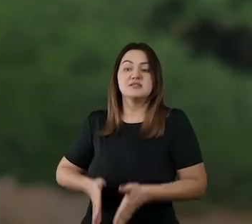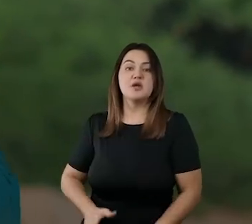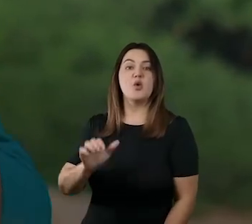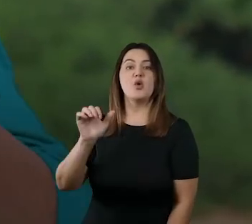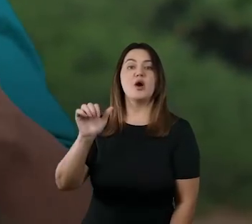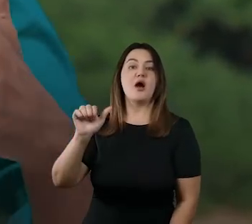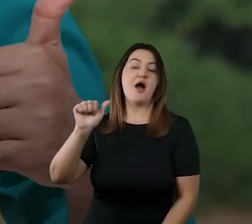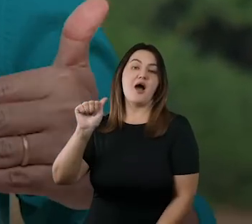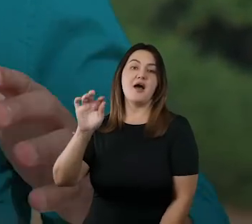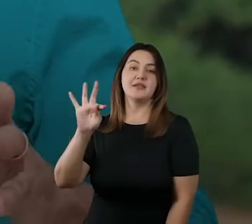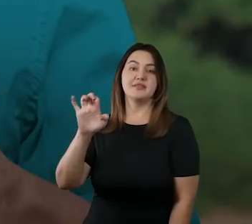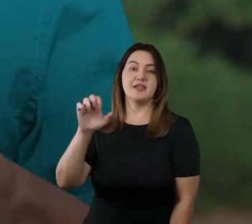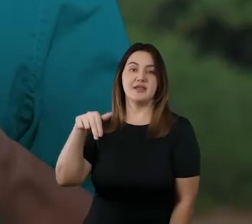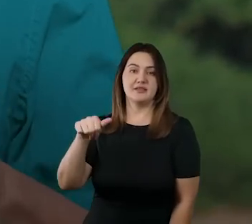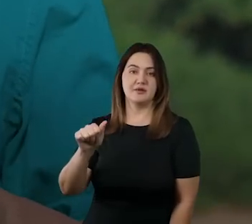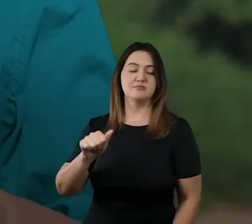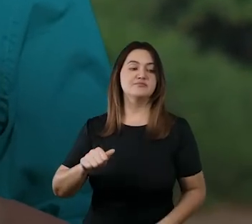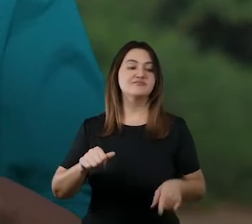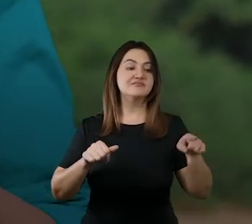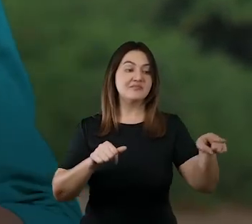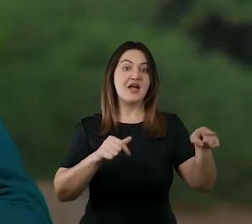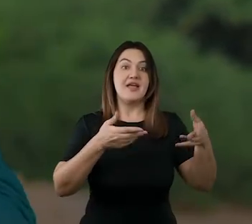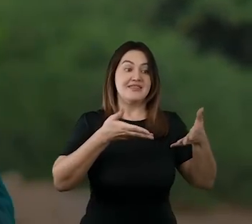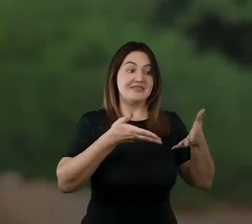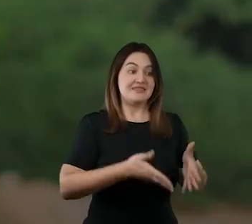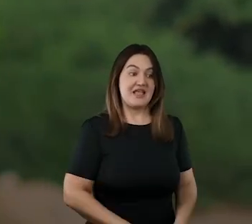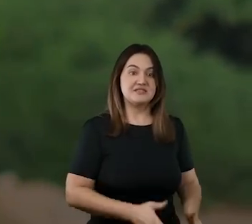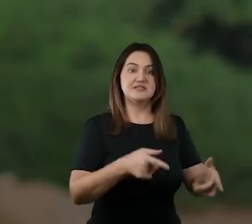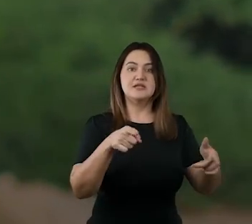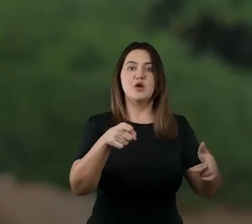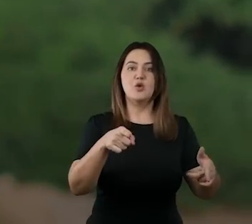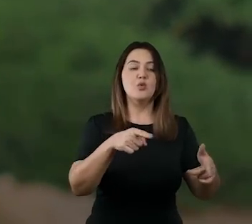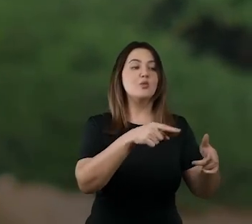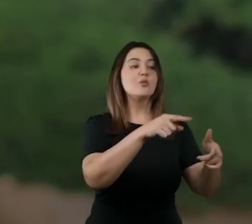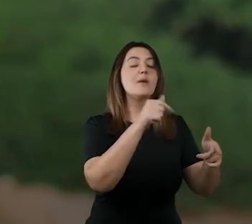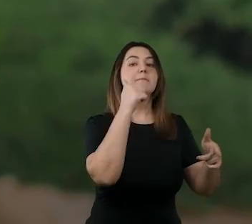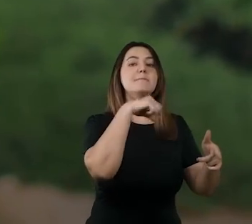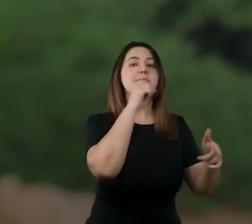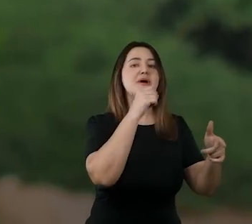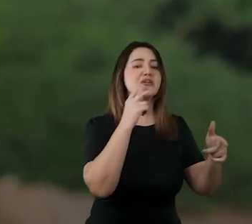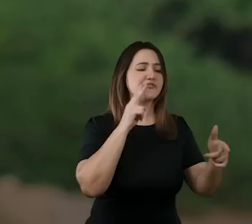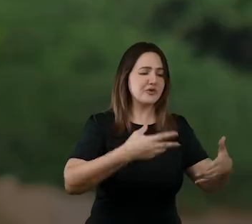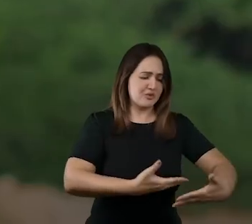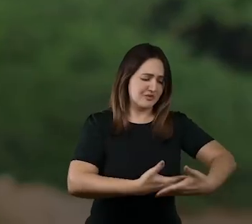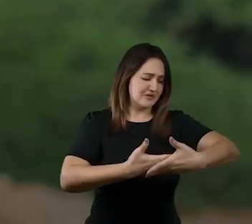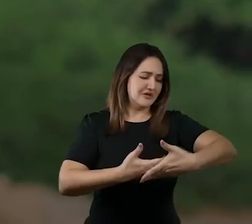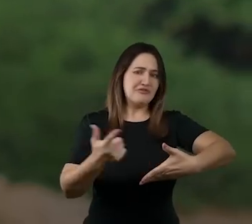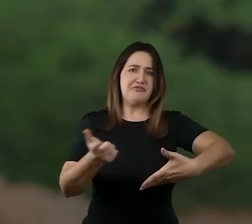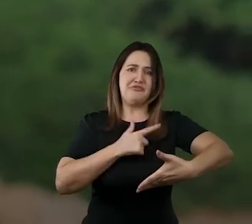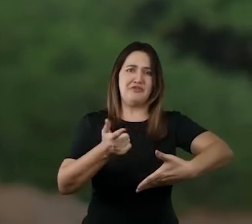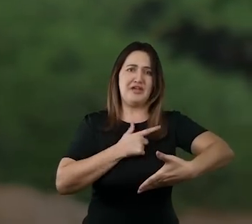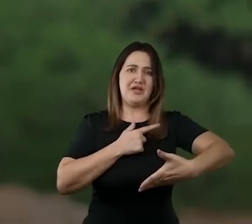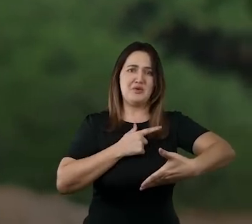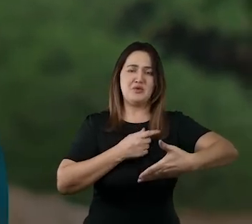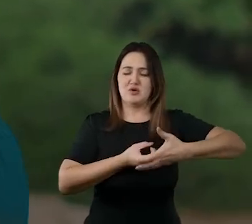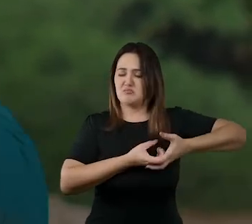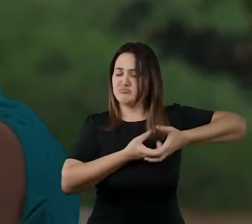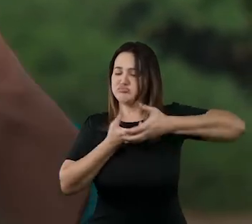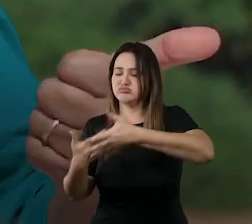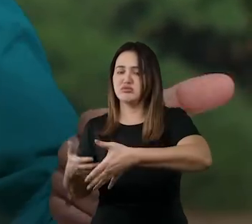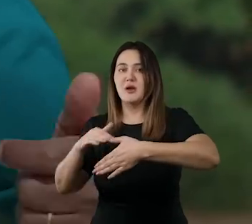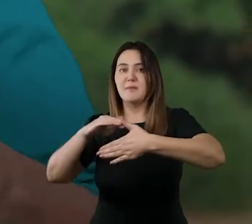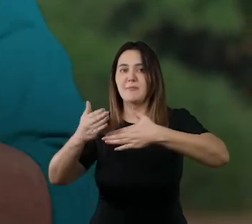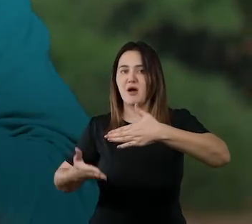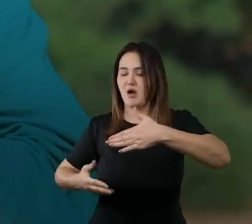que Hefestos nasceu e, por ser feio, Hera o lançou do alto do Monte Olimpo. Outra versão diz que foi o